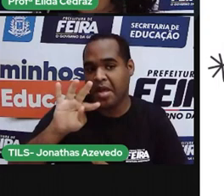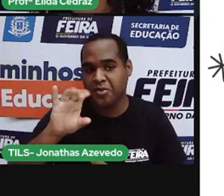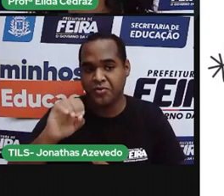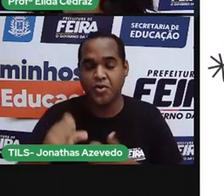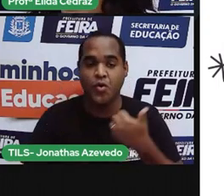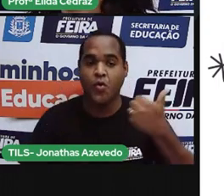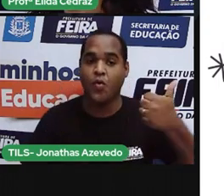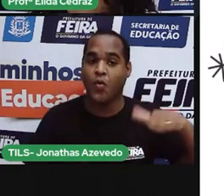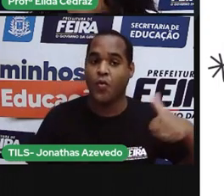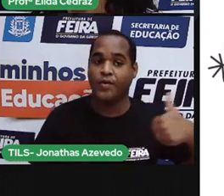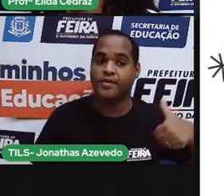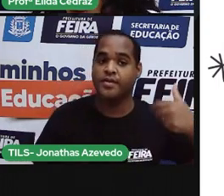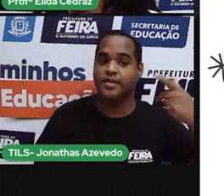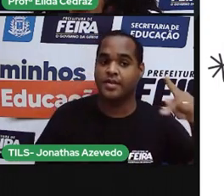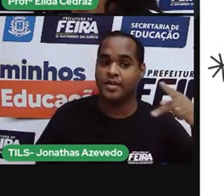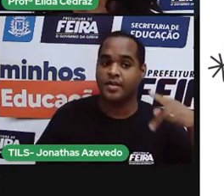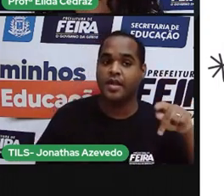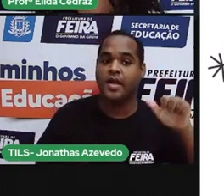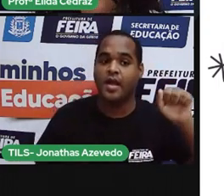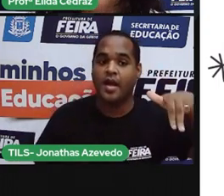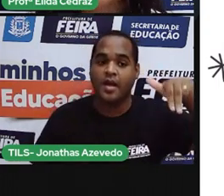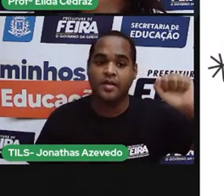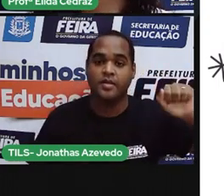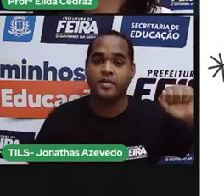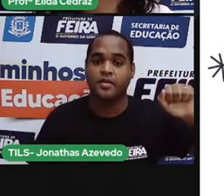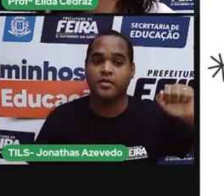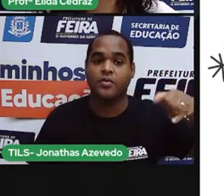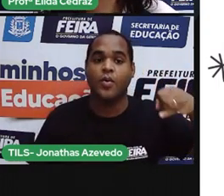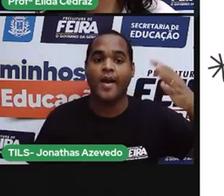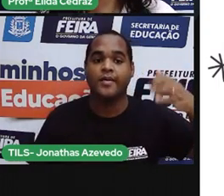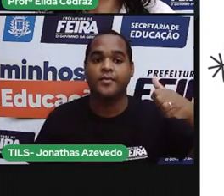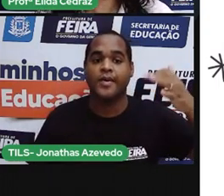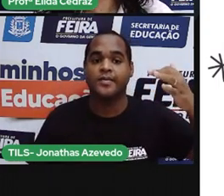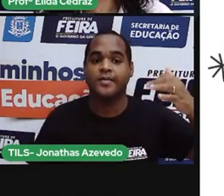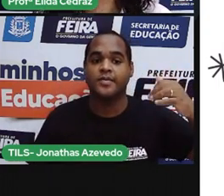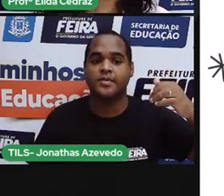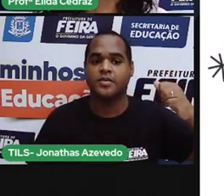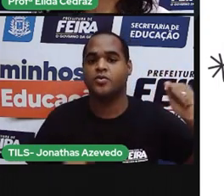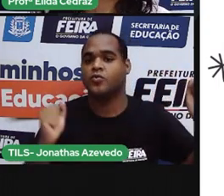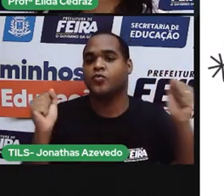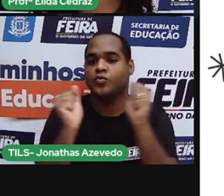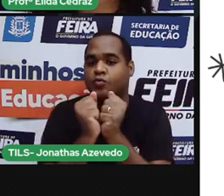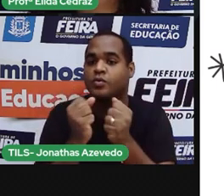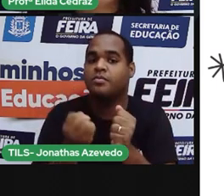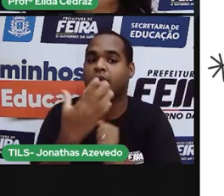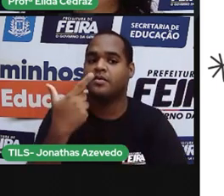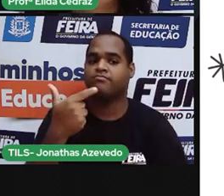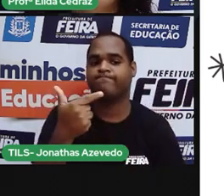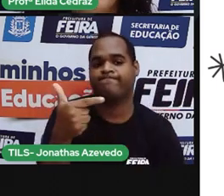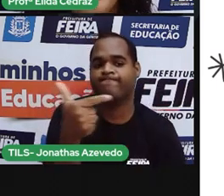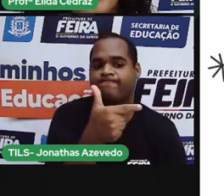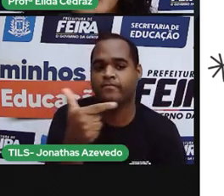com 11 gudes de Ana. Os juntos ficaram com